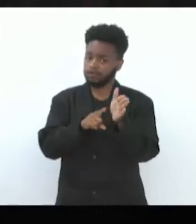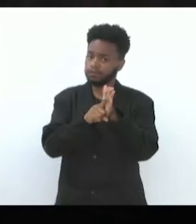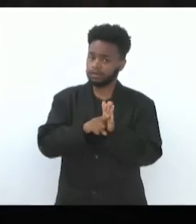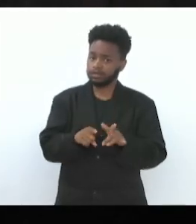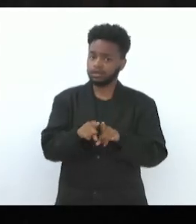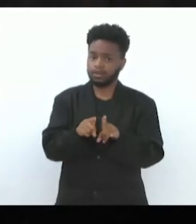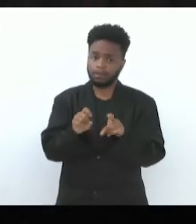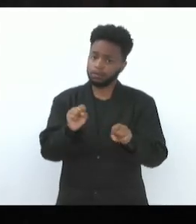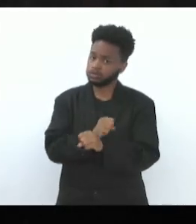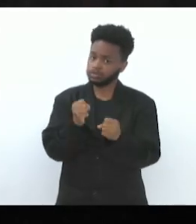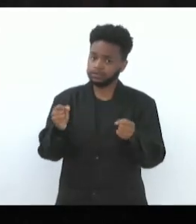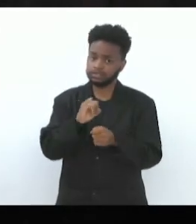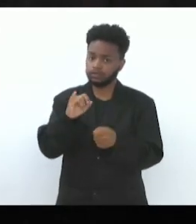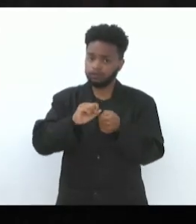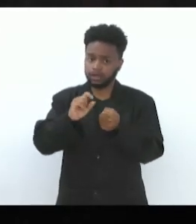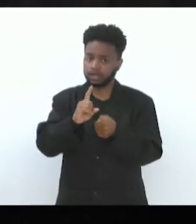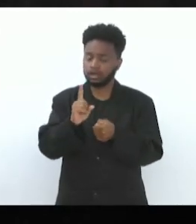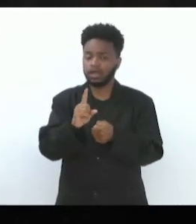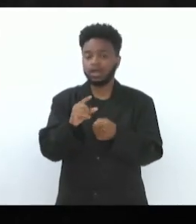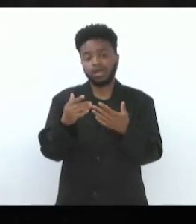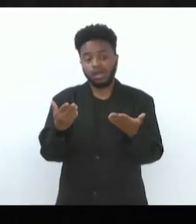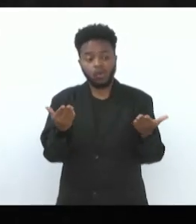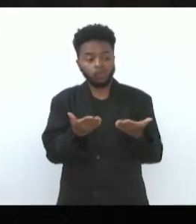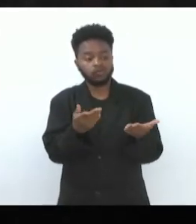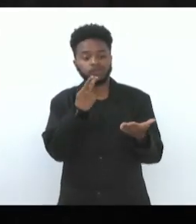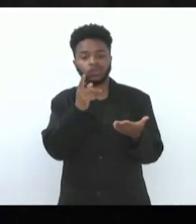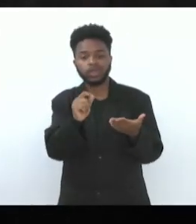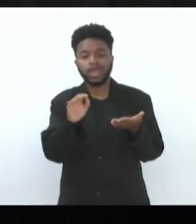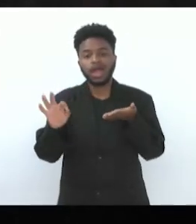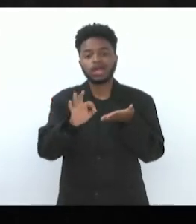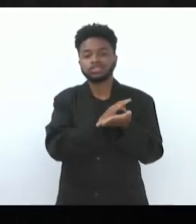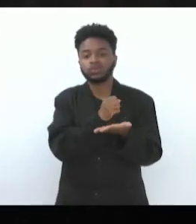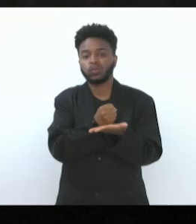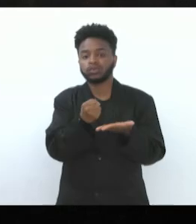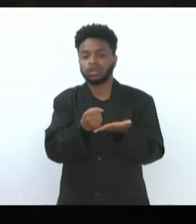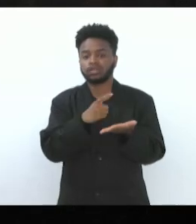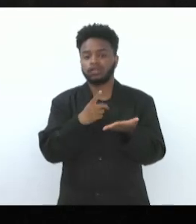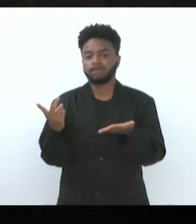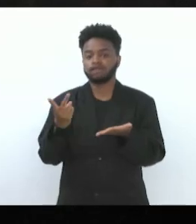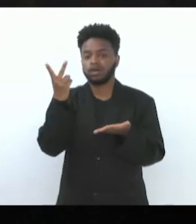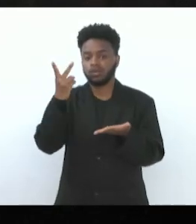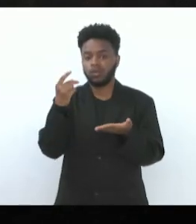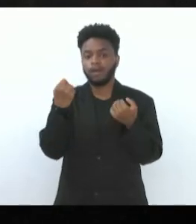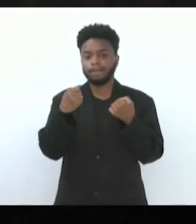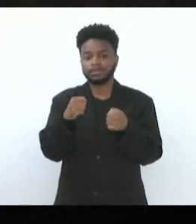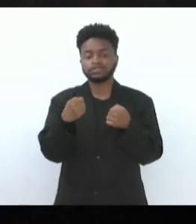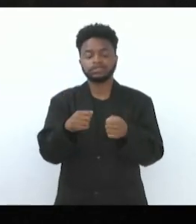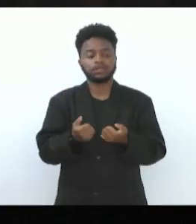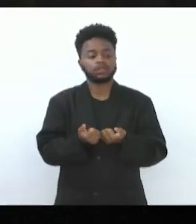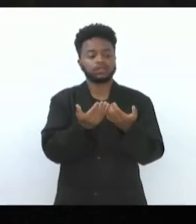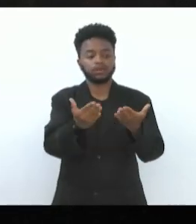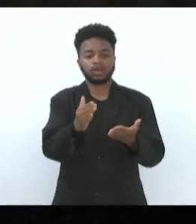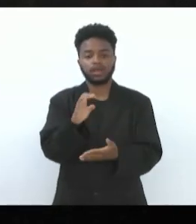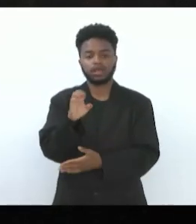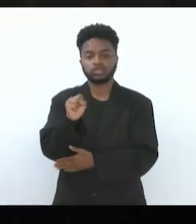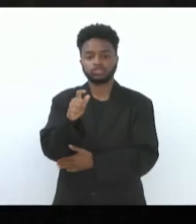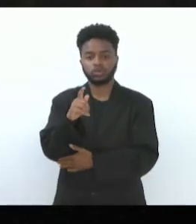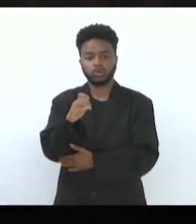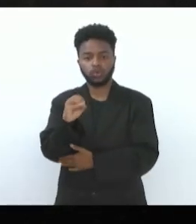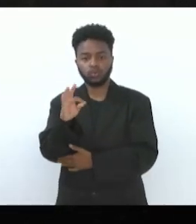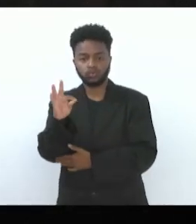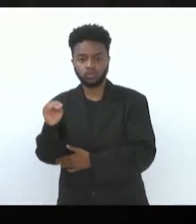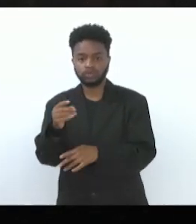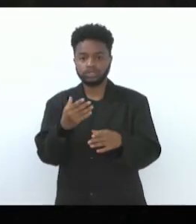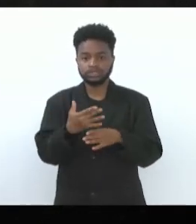Hoje, essas mesmas concessionárias questionam que elas assinaram um contrato, um valor X, que teria que ter a cobertura de rede de esgoto em vários municípios da